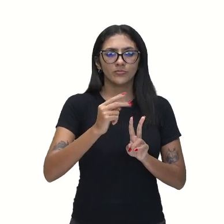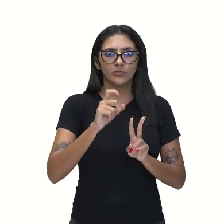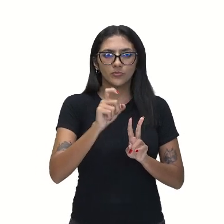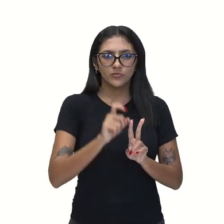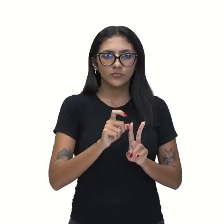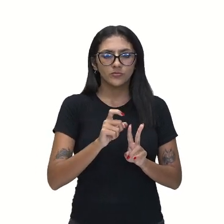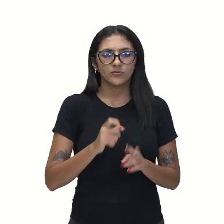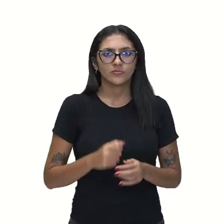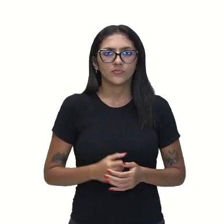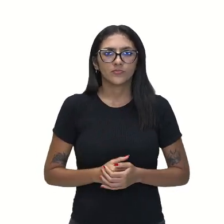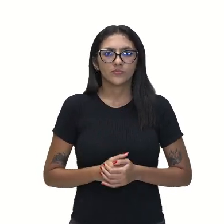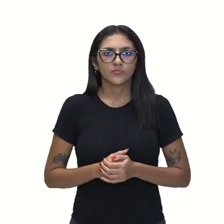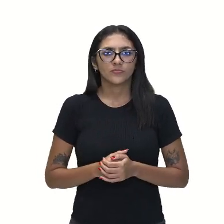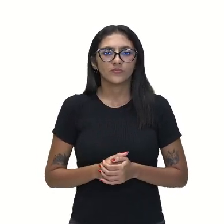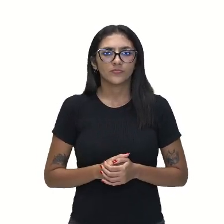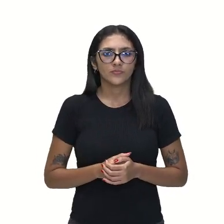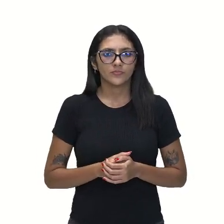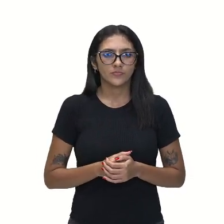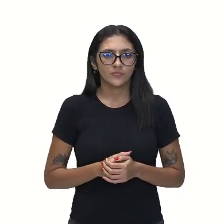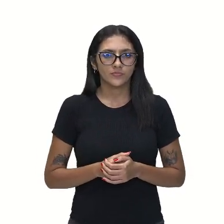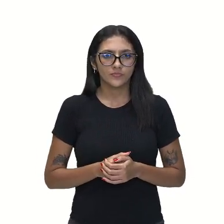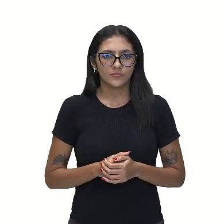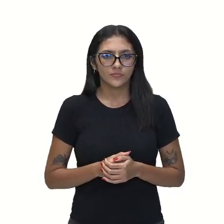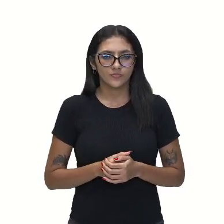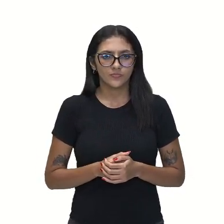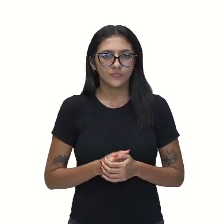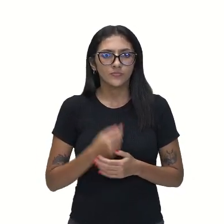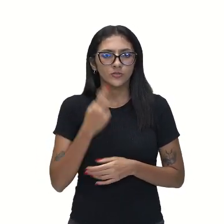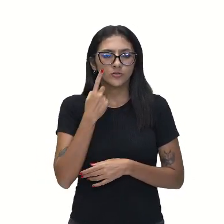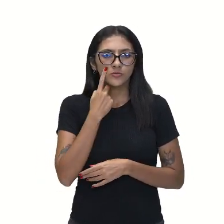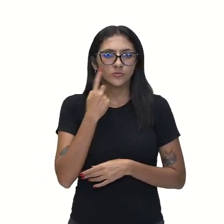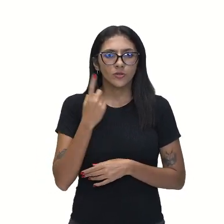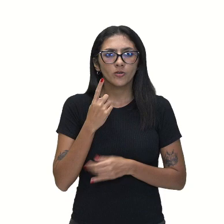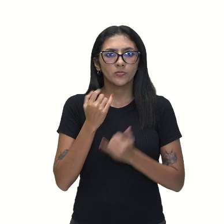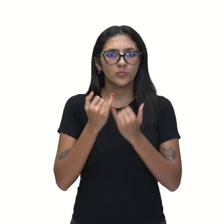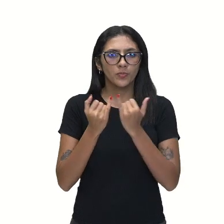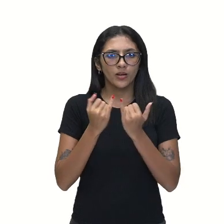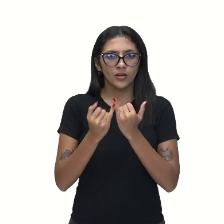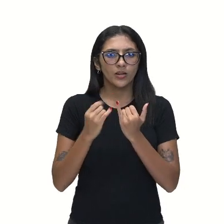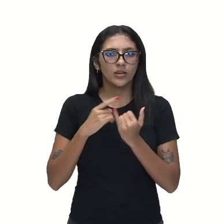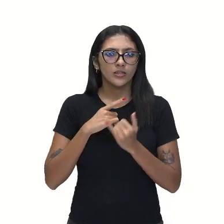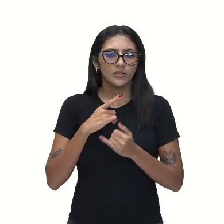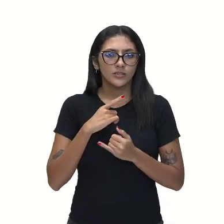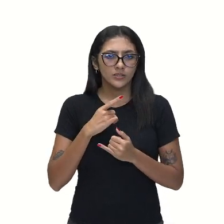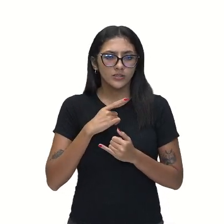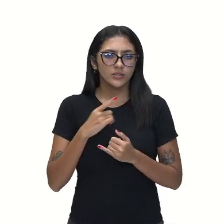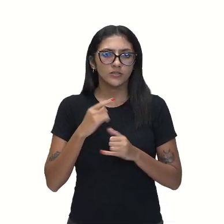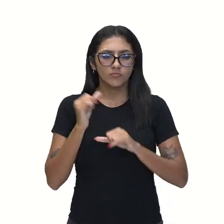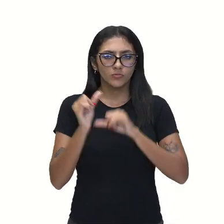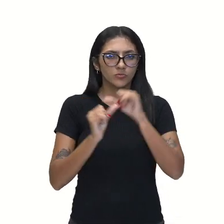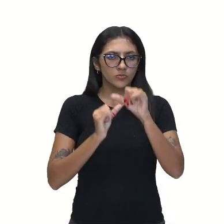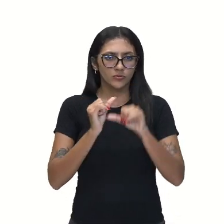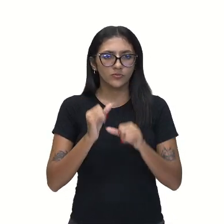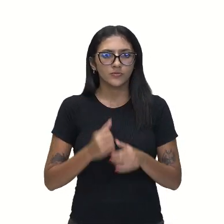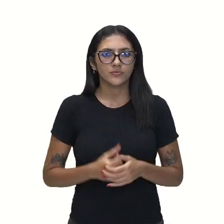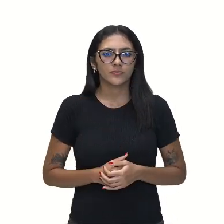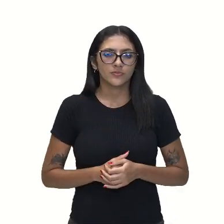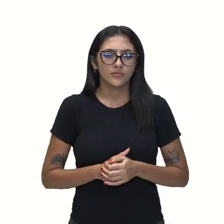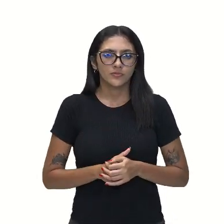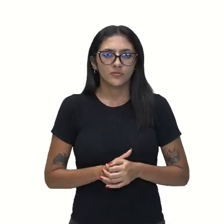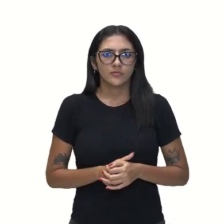Perceberam? É como se esse 2, ó, tivesse empurrado o x para cima. Vamos entender dessa